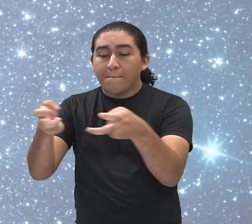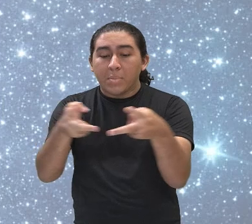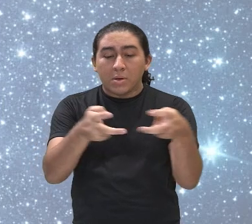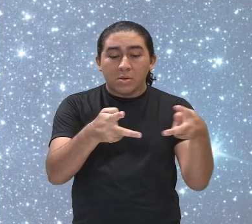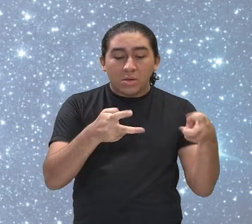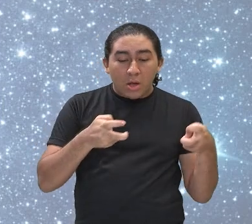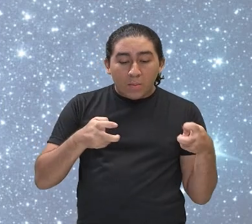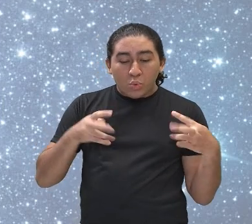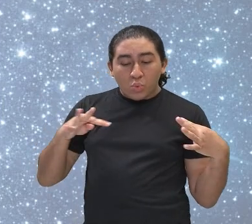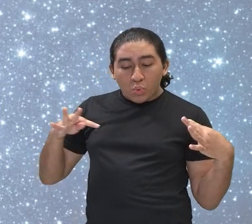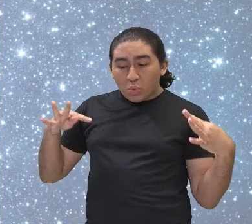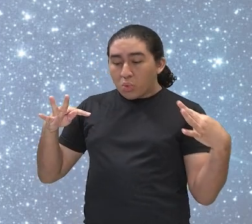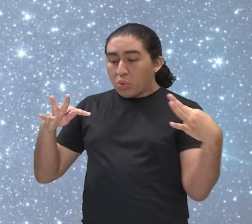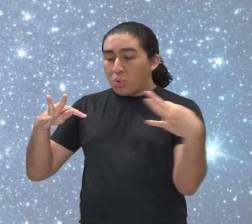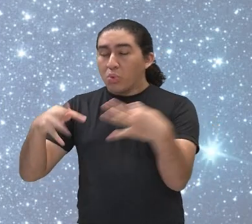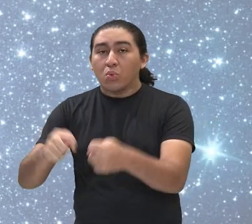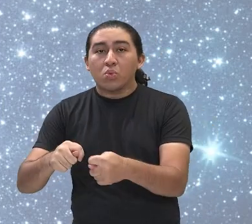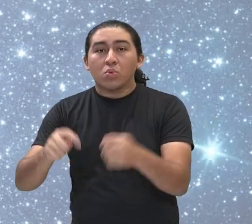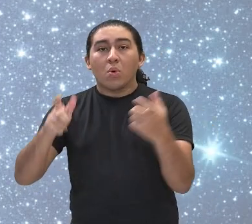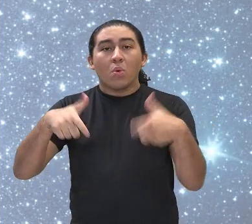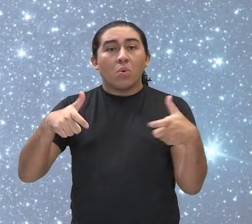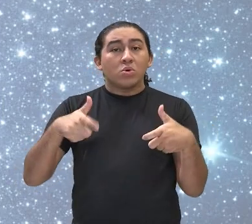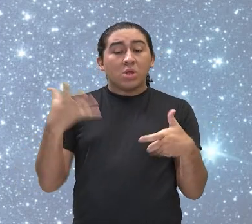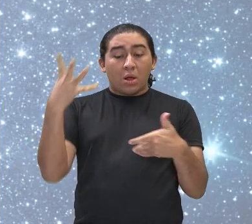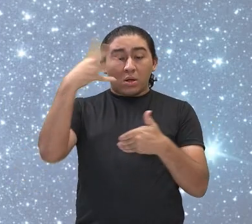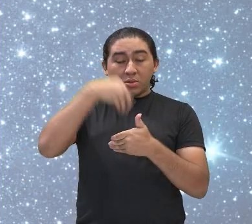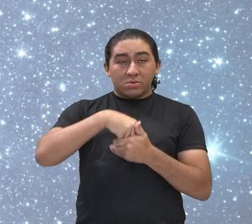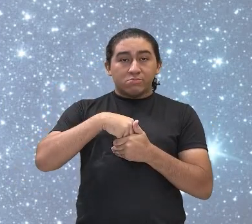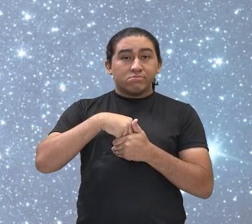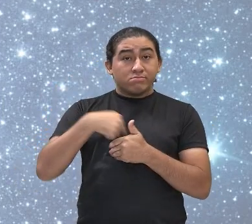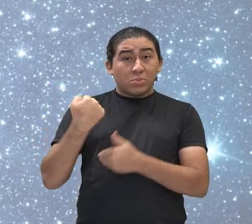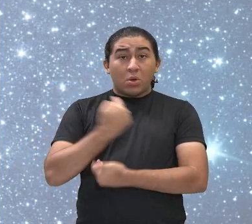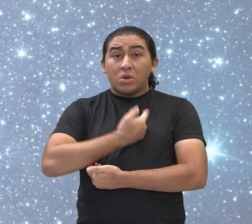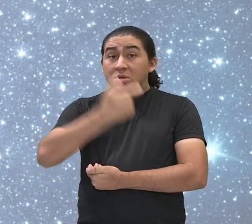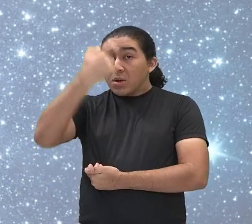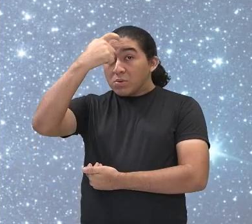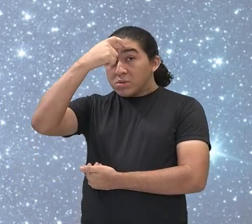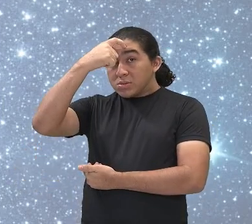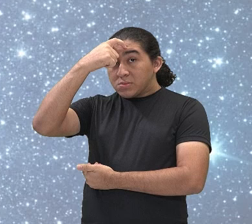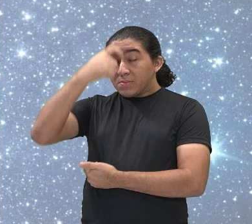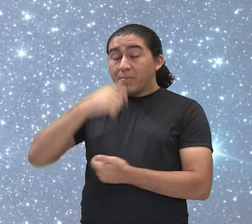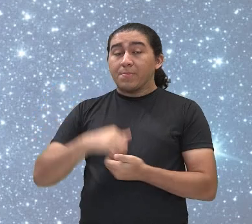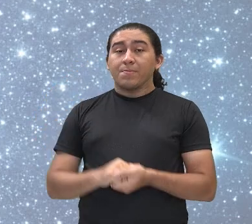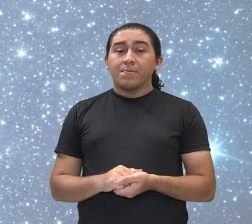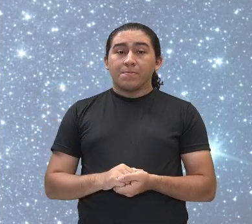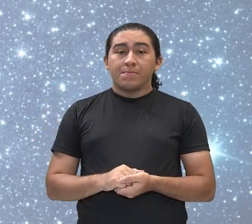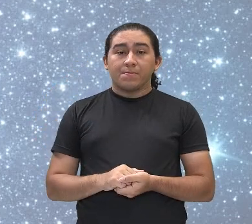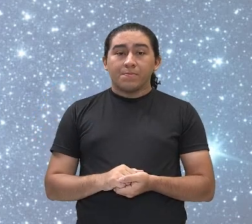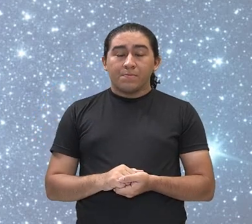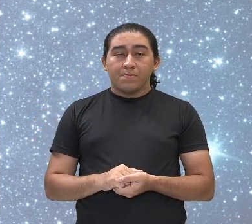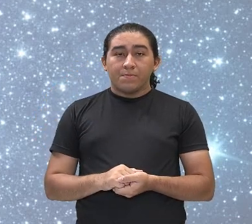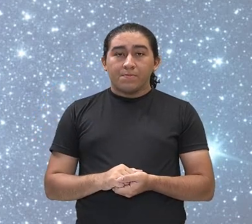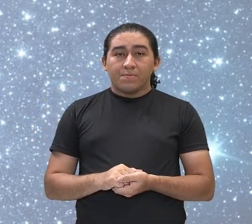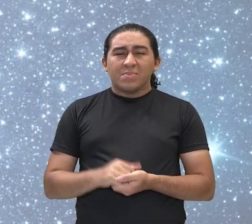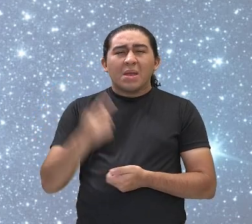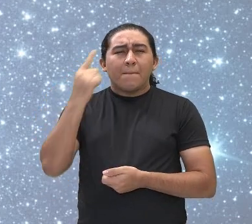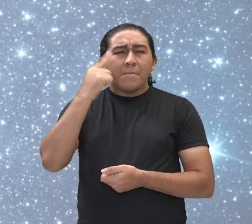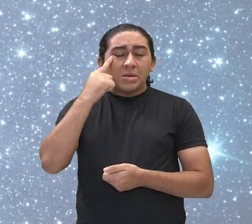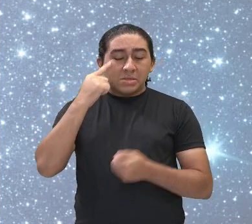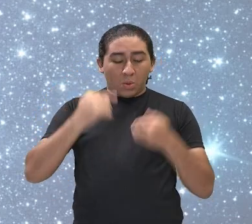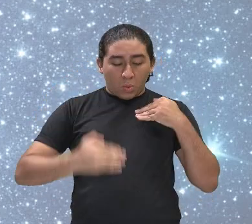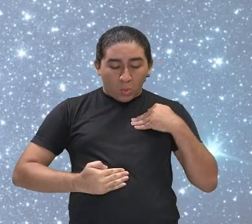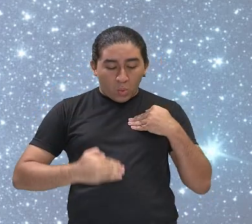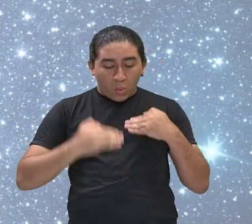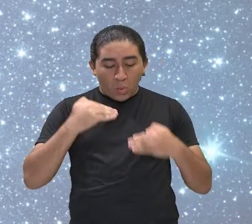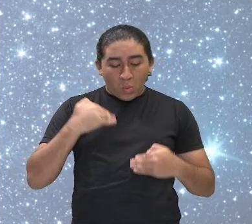desse todo está dentro de nós mesmos. E quando a gente fala desse corpo para entender